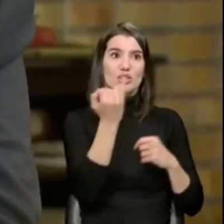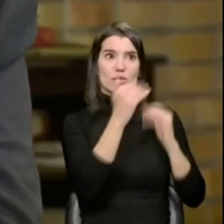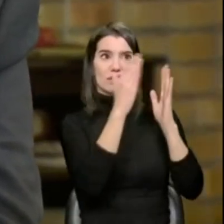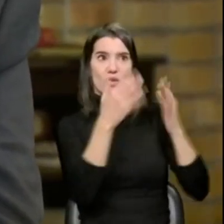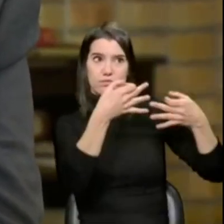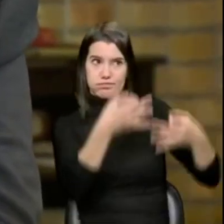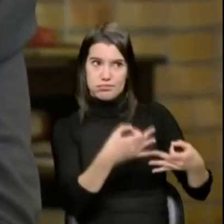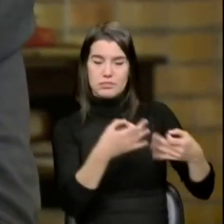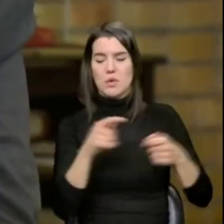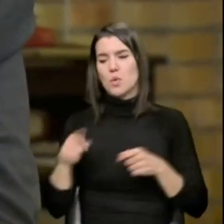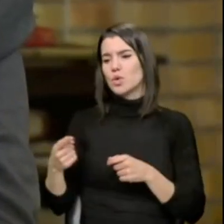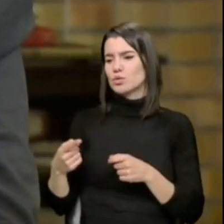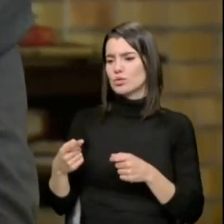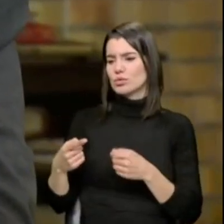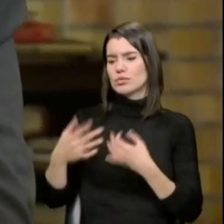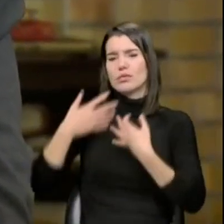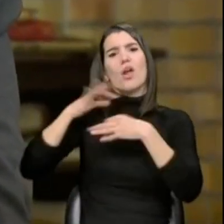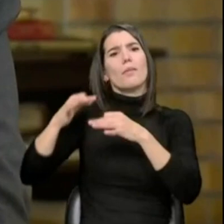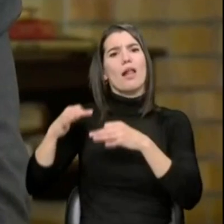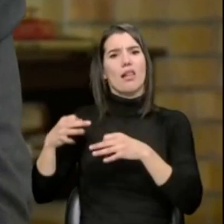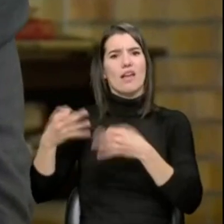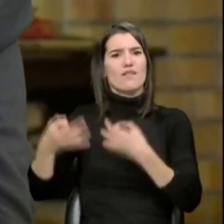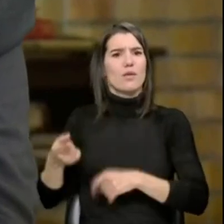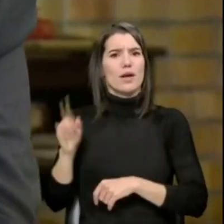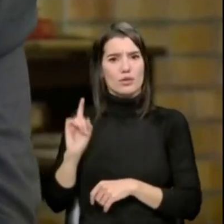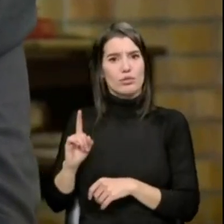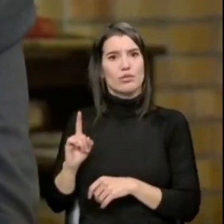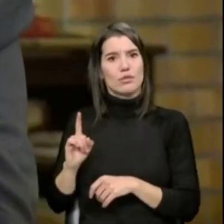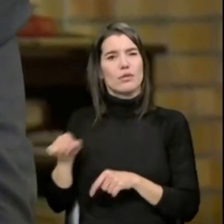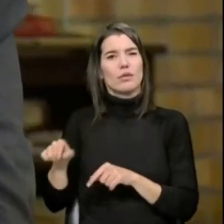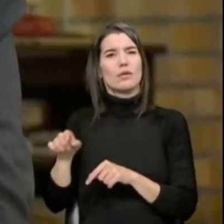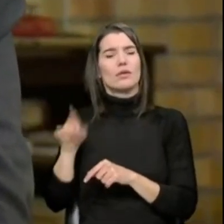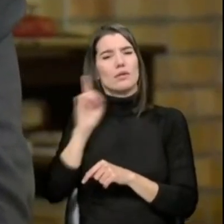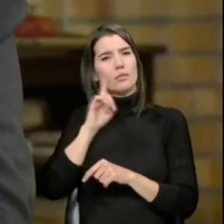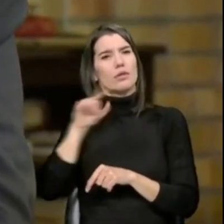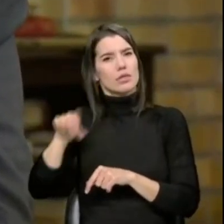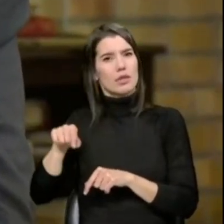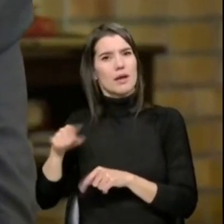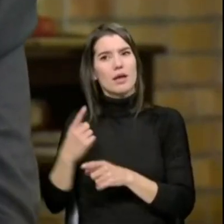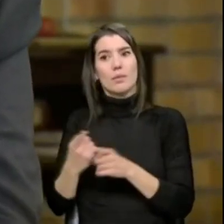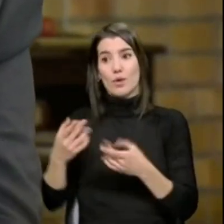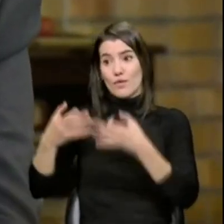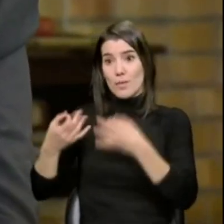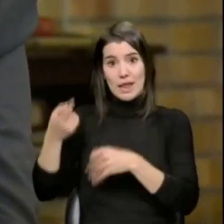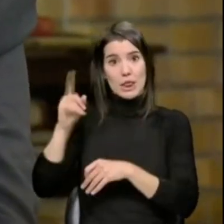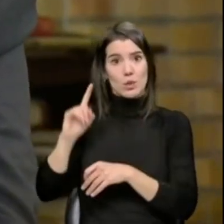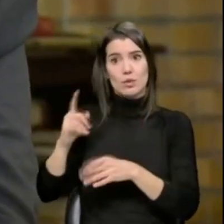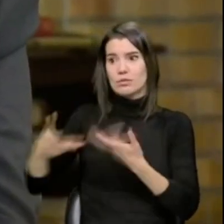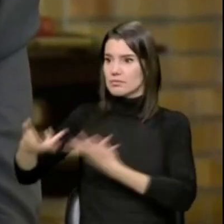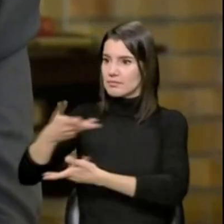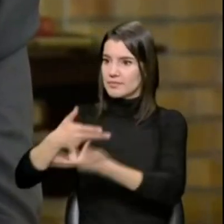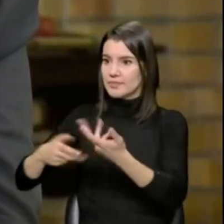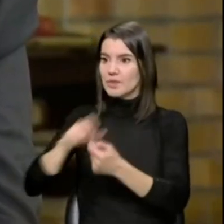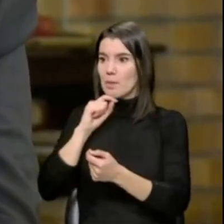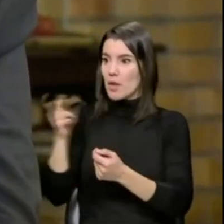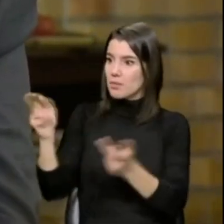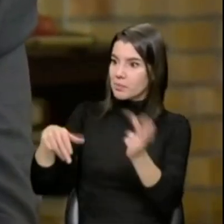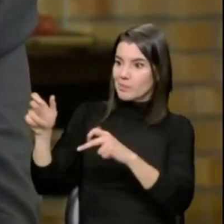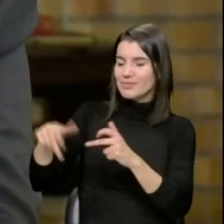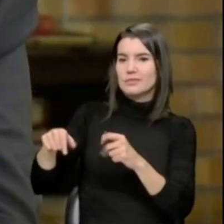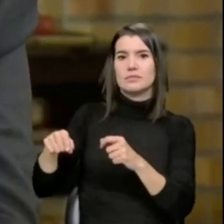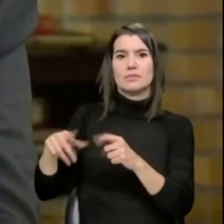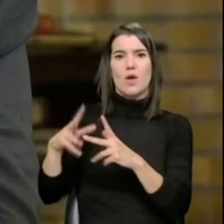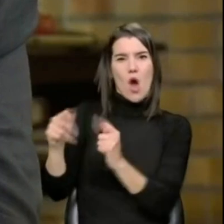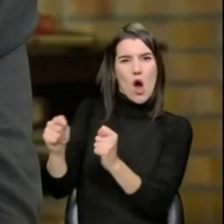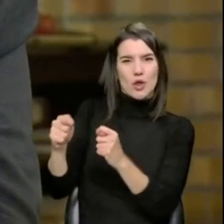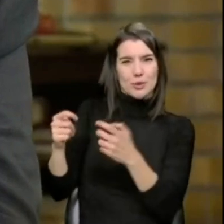informal, e este informal é fundamental, porque também é aqui na informalidade que muitas vezes podem nascer os ódios, as